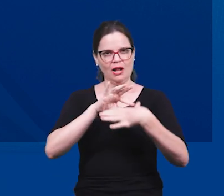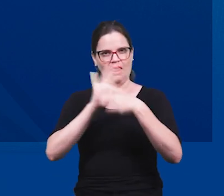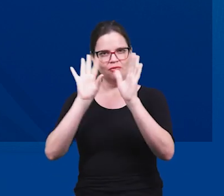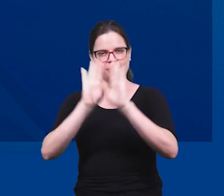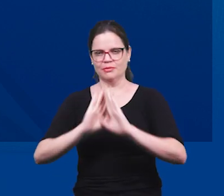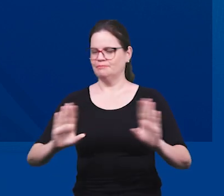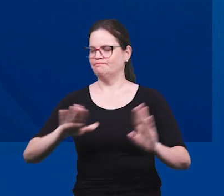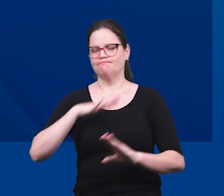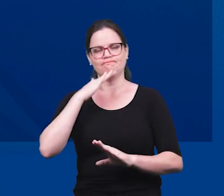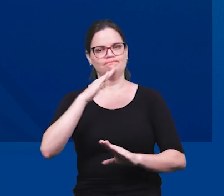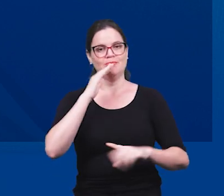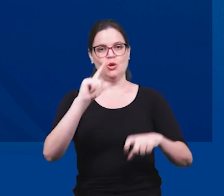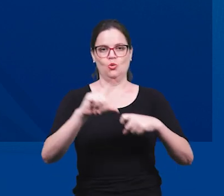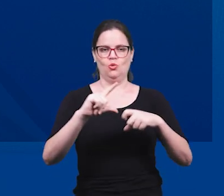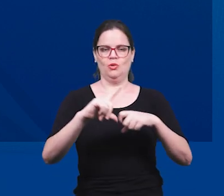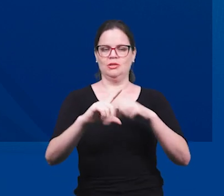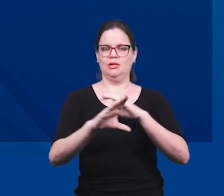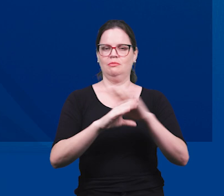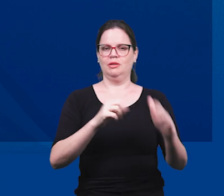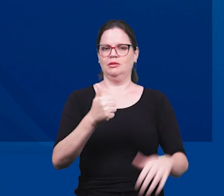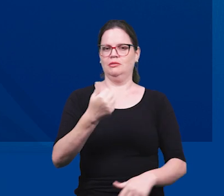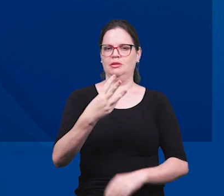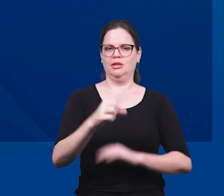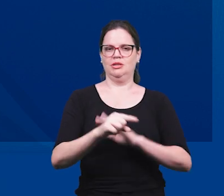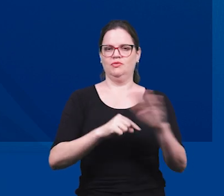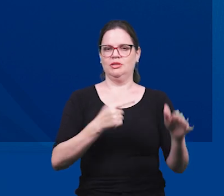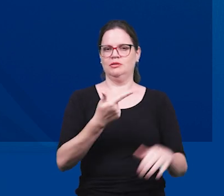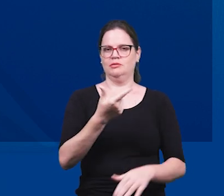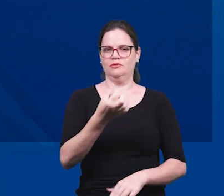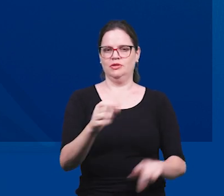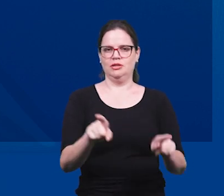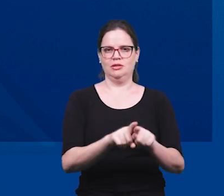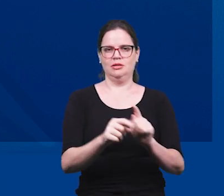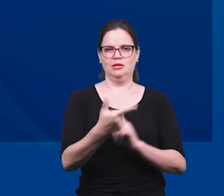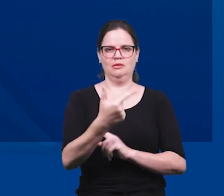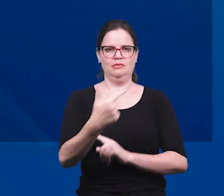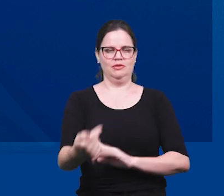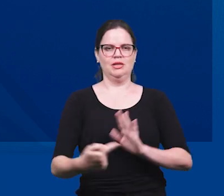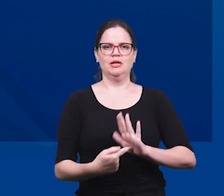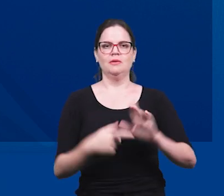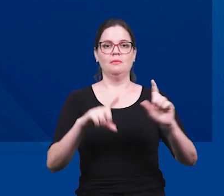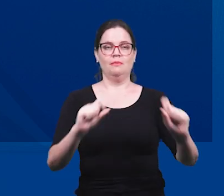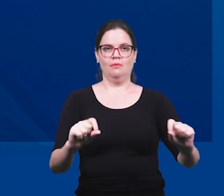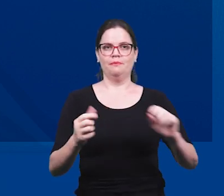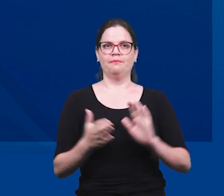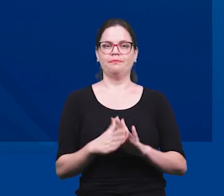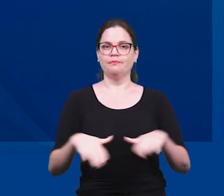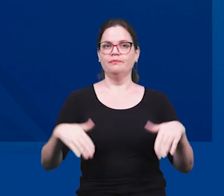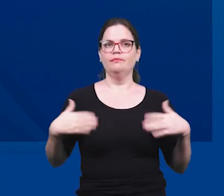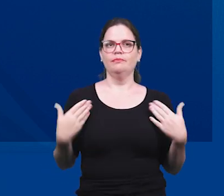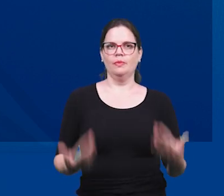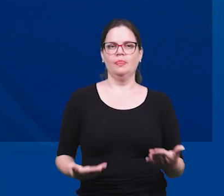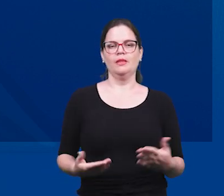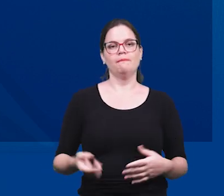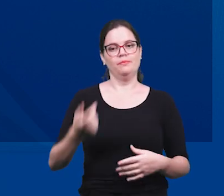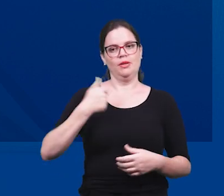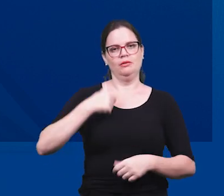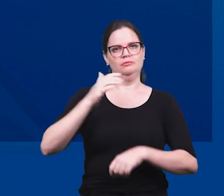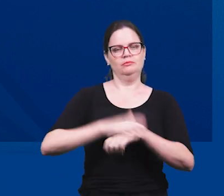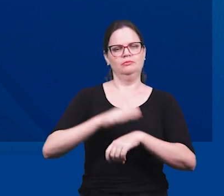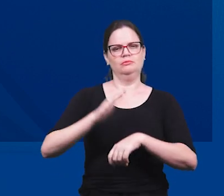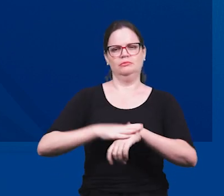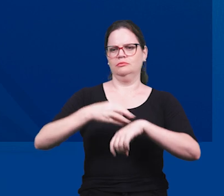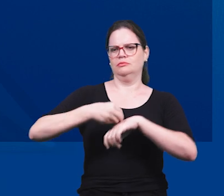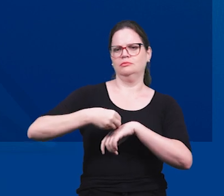palavra do Senhor em Lucas 13, versículo 26 e 27, fala assim: Então começareis